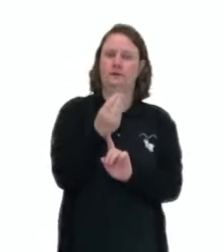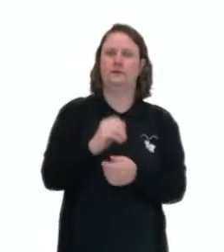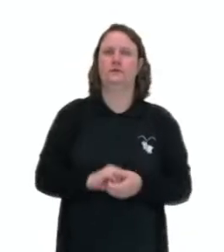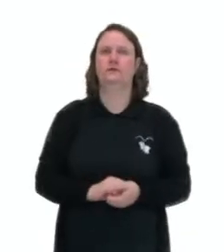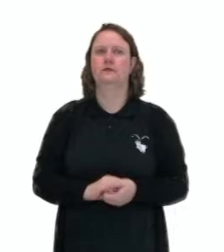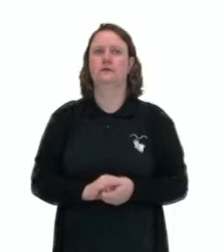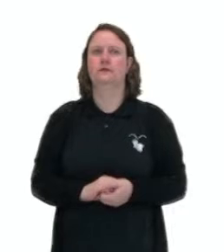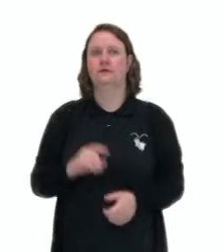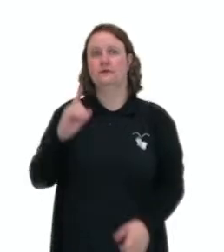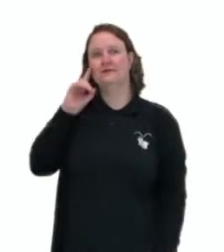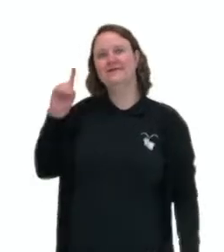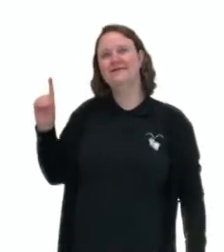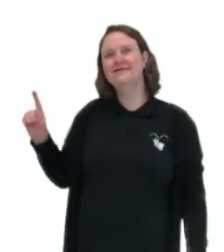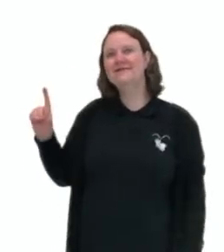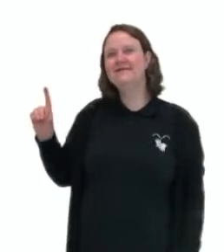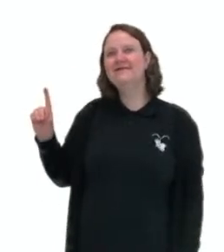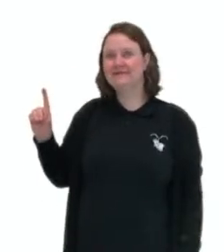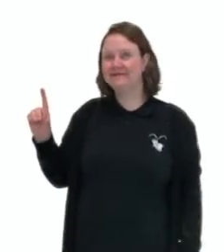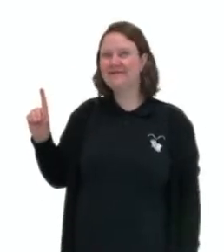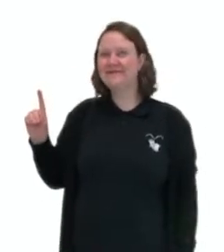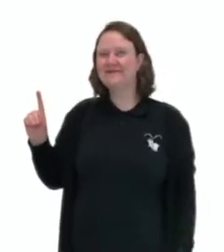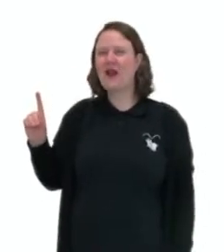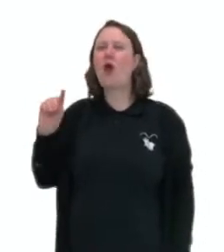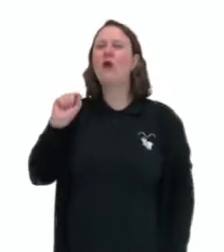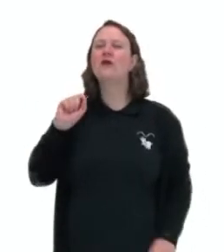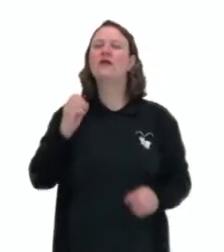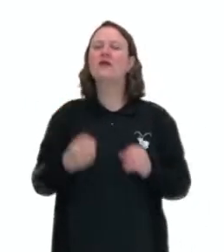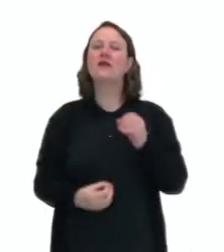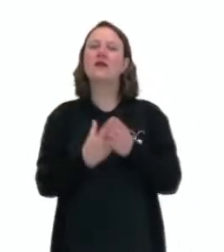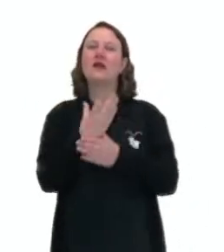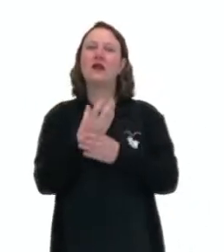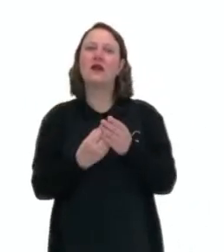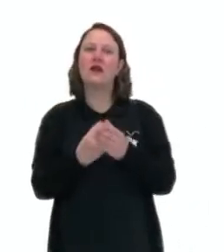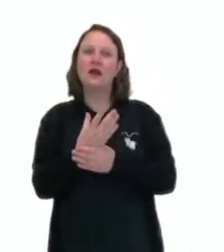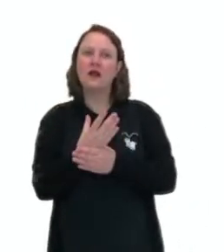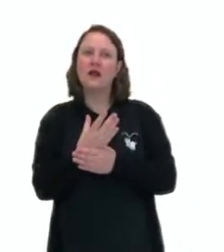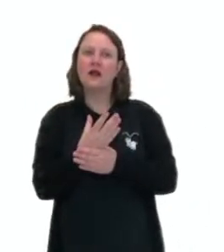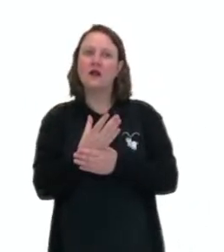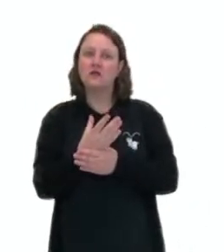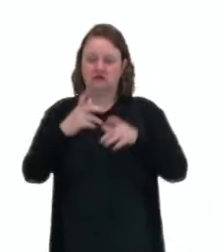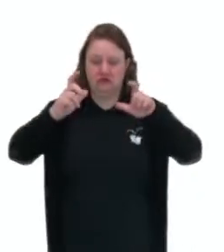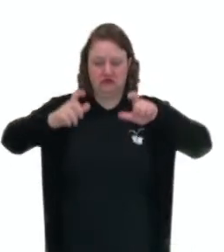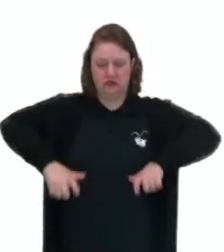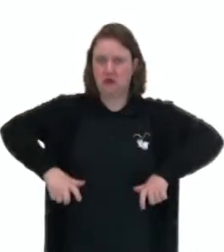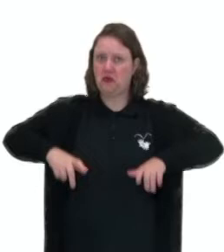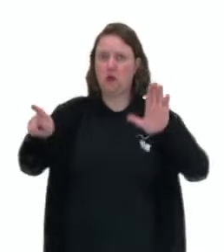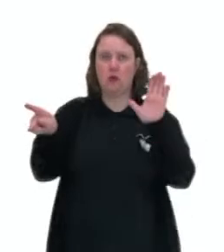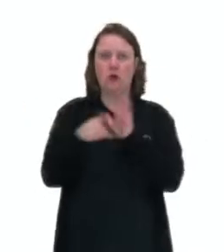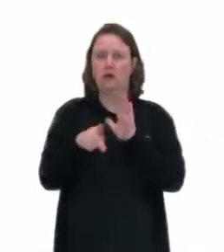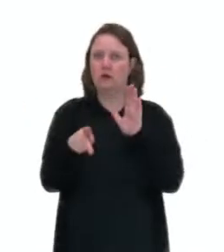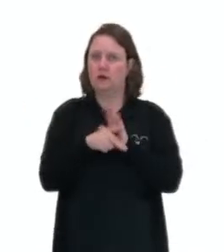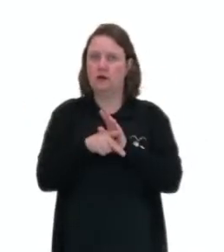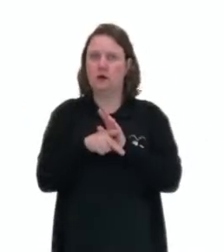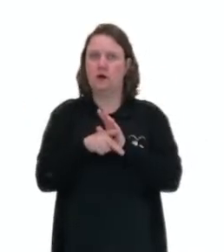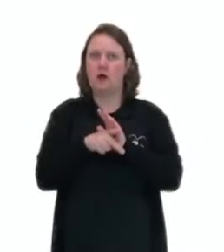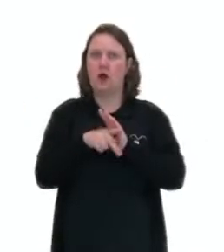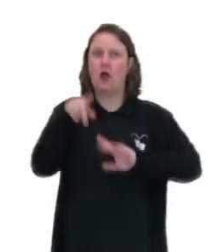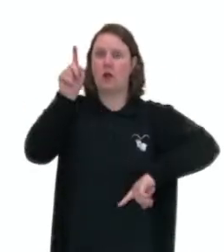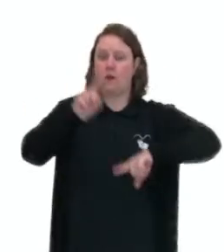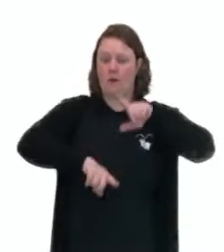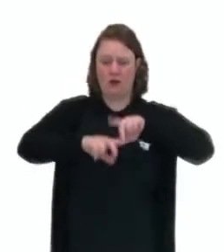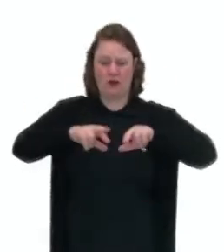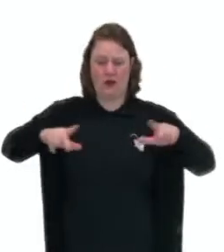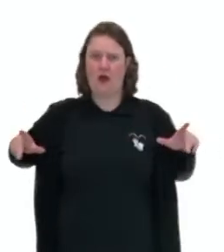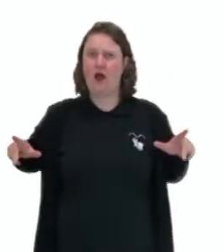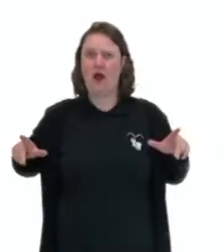Espirais, valas ou rampas gigantes, criadas a partir do próprio terreno e com materiais